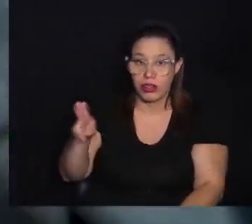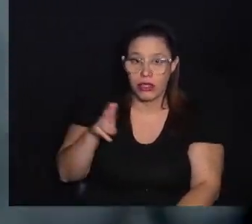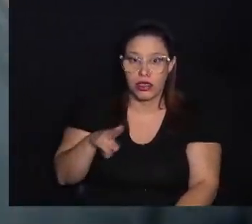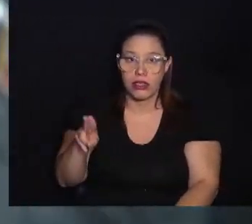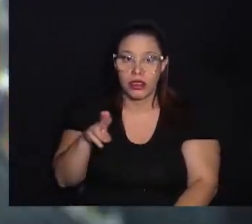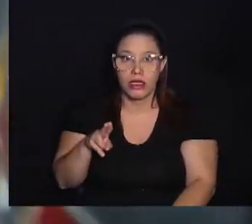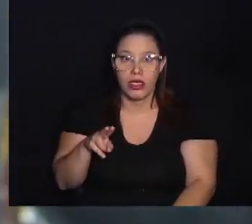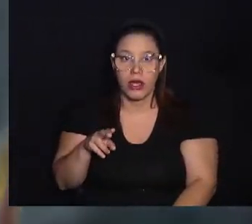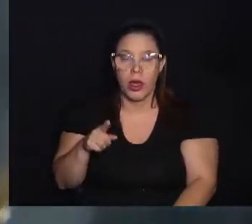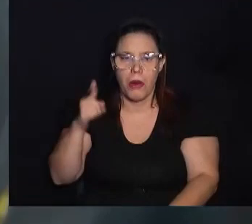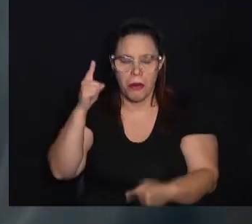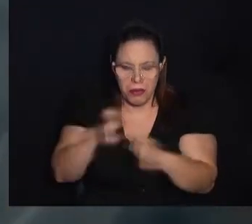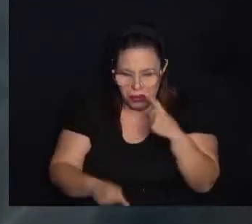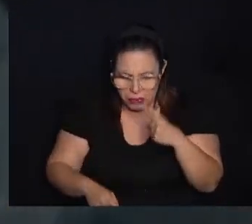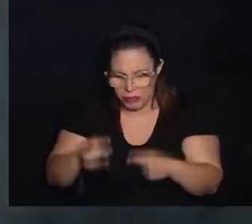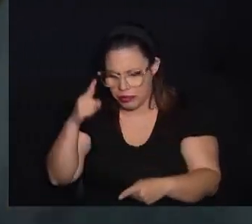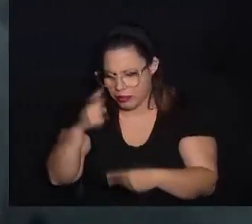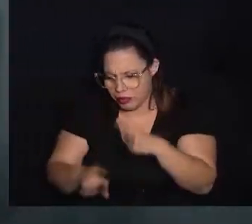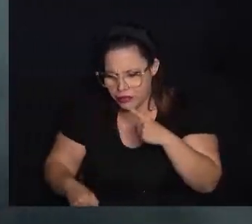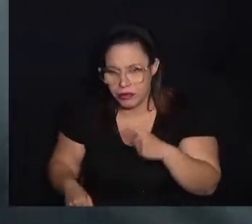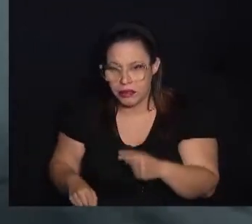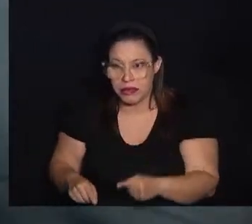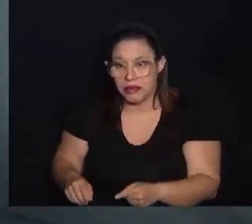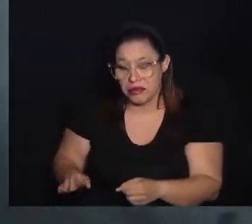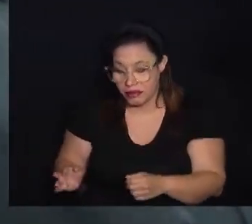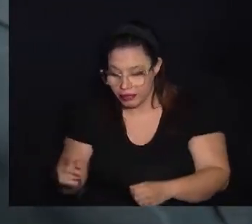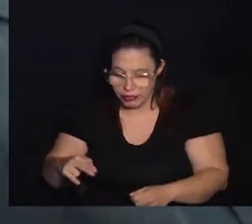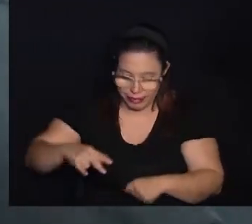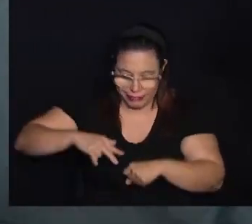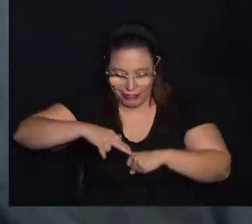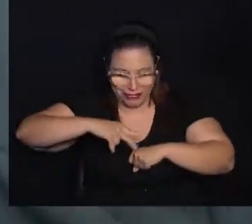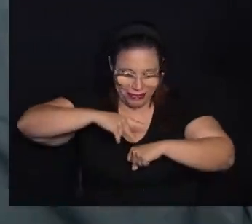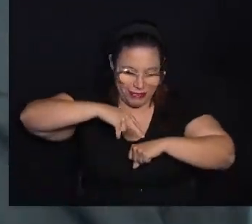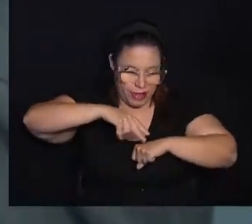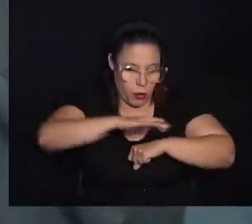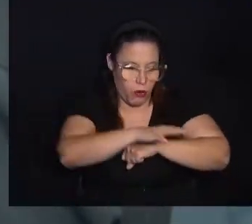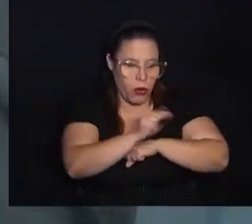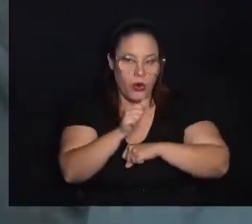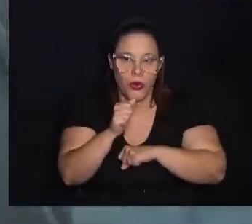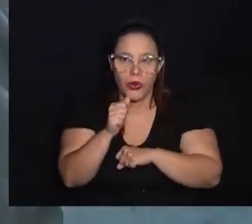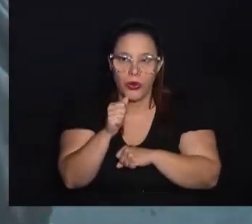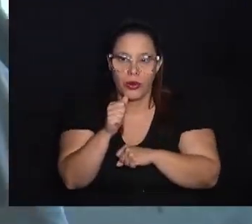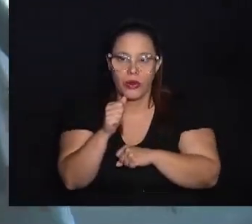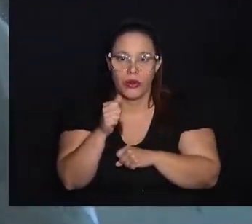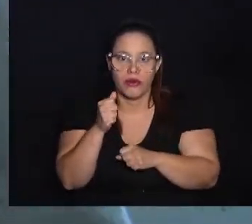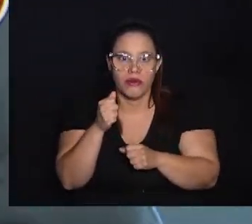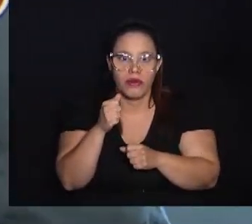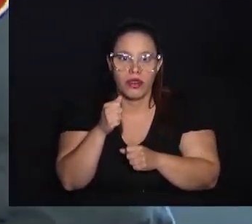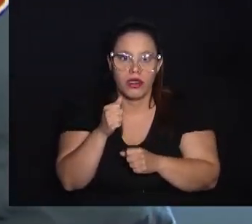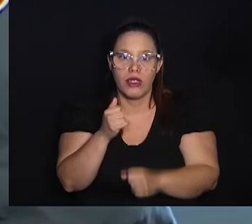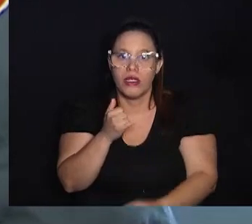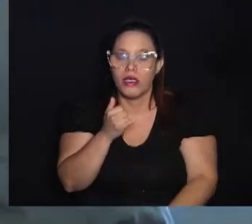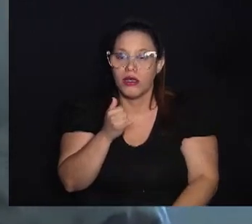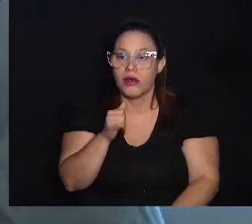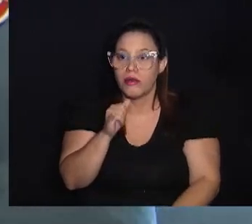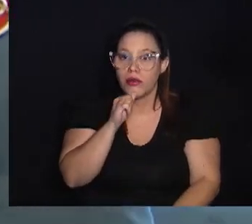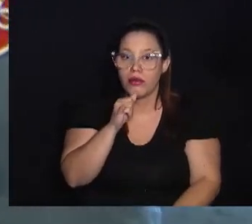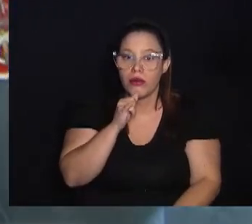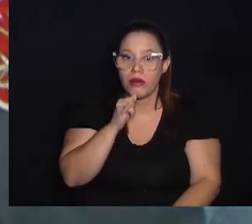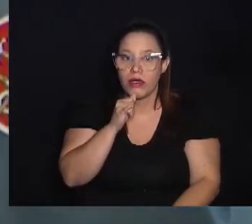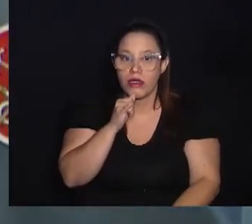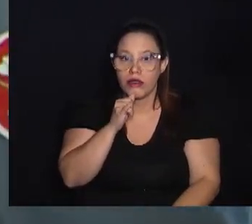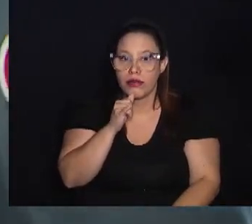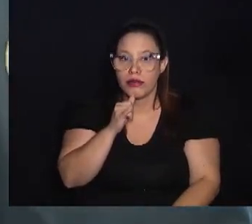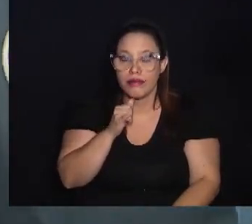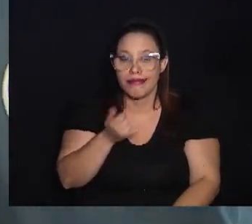pai proíbe, a criança pode pegar escondido, né? E imagine um objeto disso. Por exemplo, aqui no copo também, ó, vocês podem